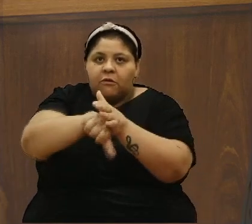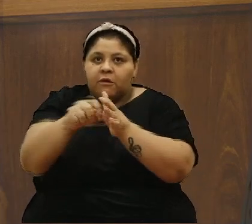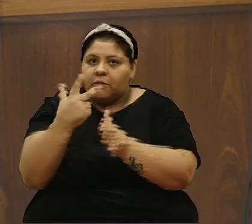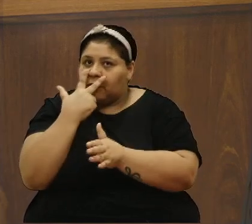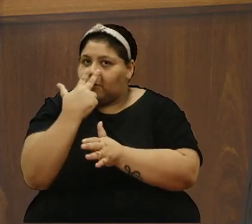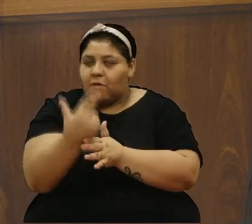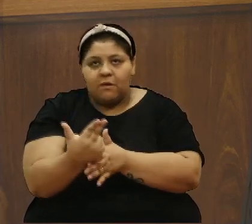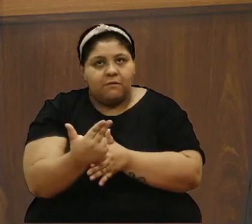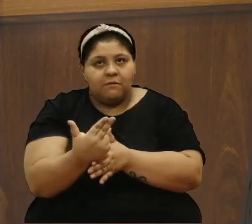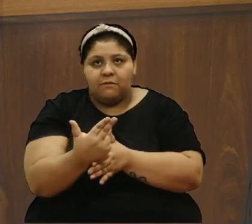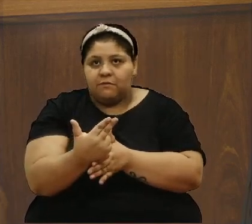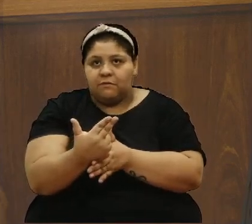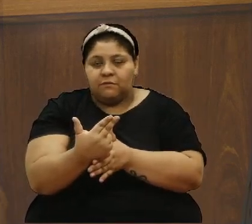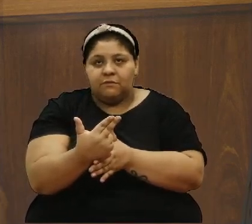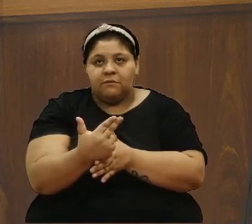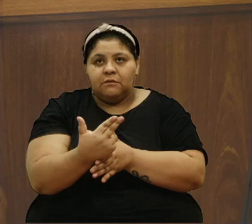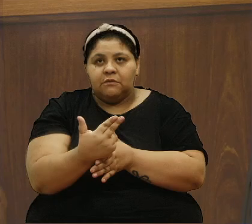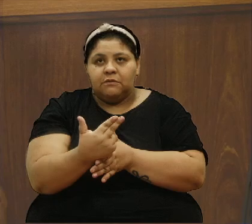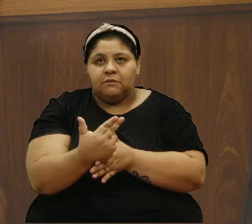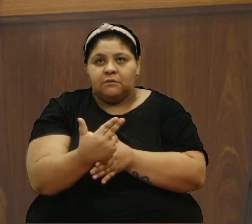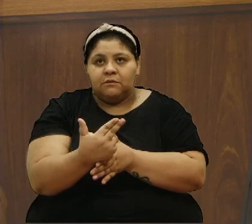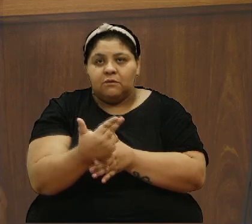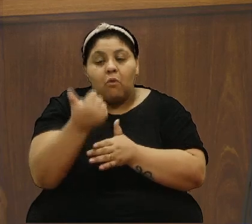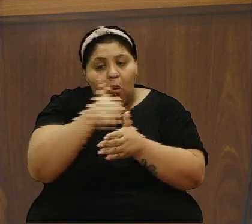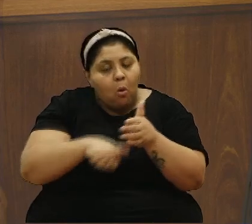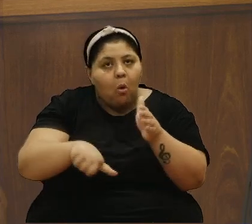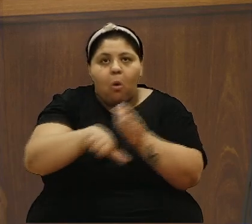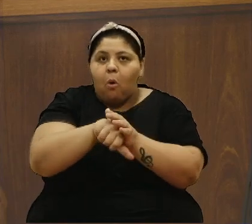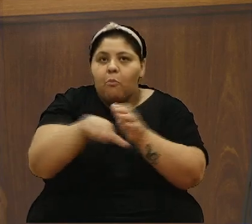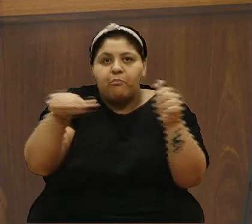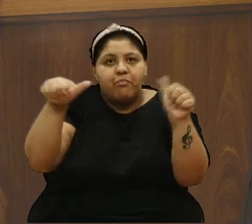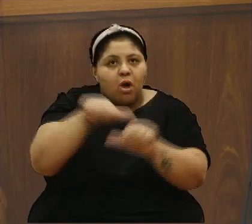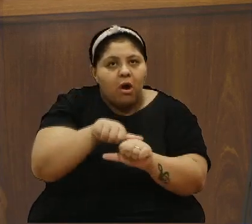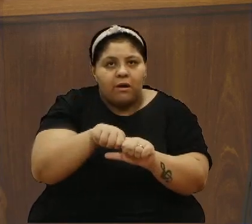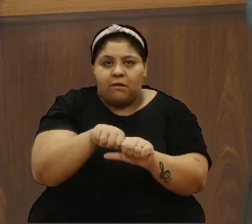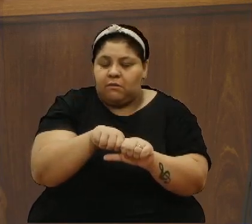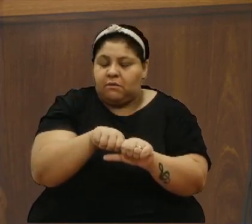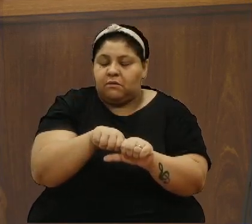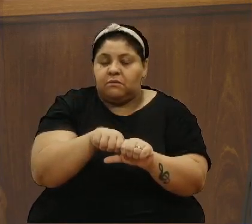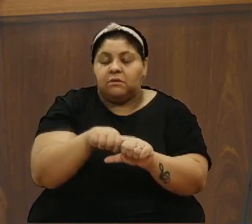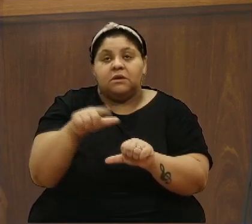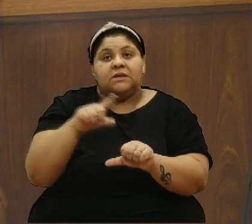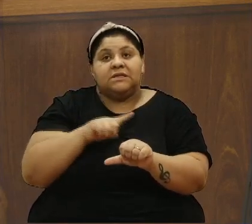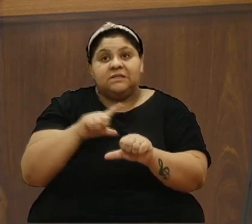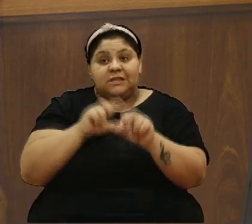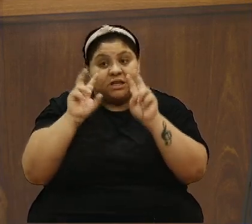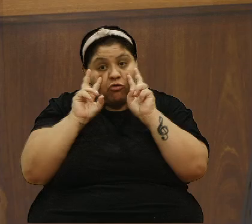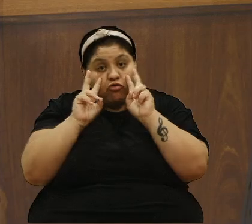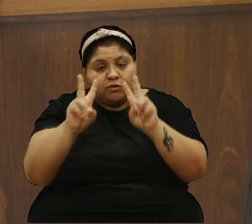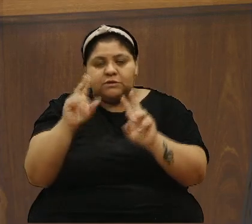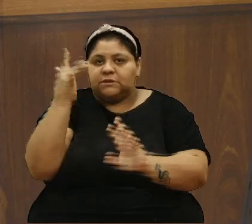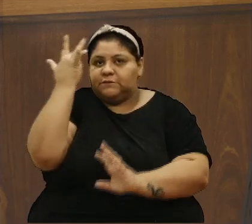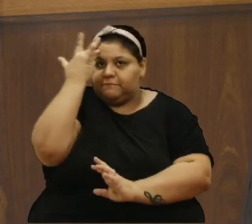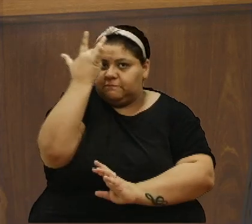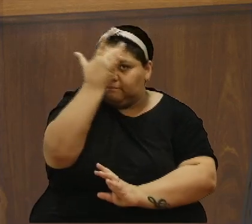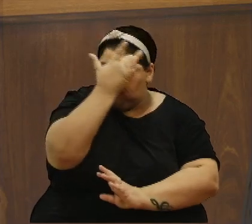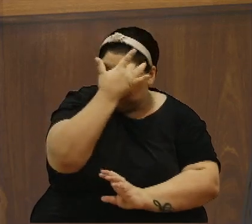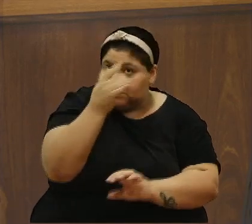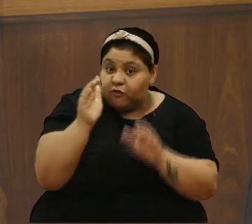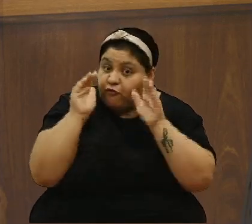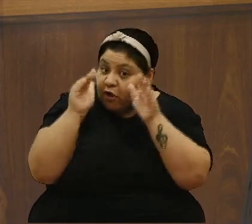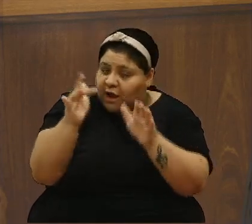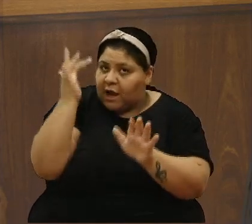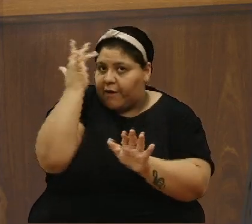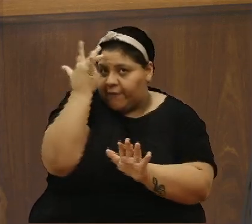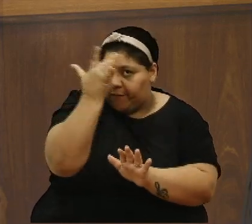crimes, para concluir, ou crimes até piores. Então, a gente tem que olhar para a questão da saúde mental